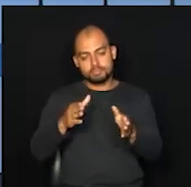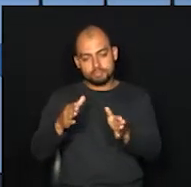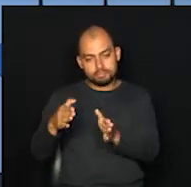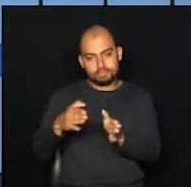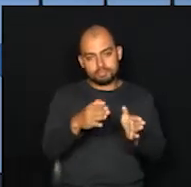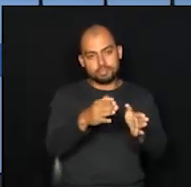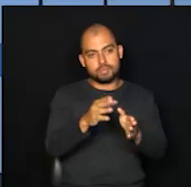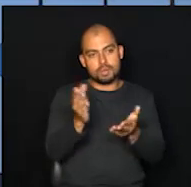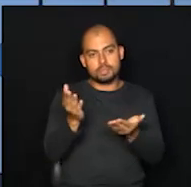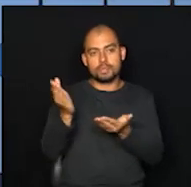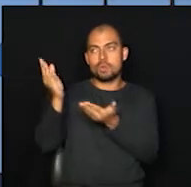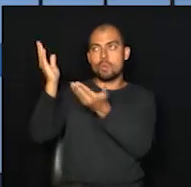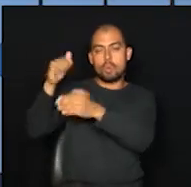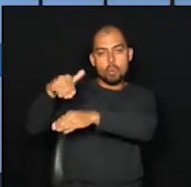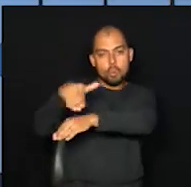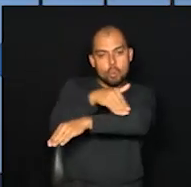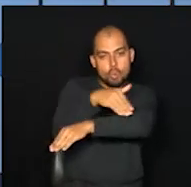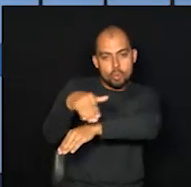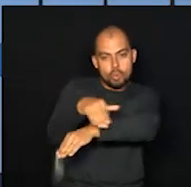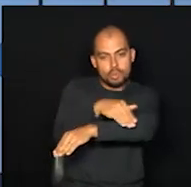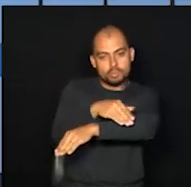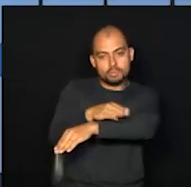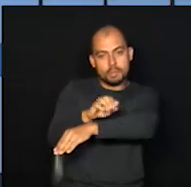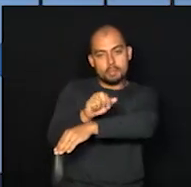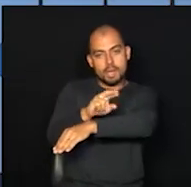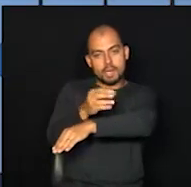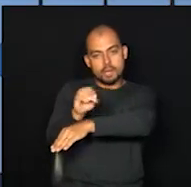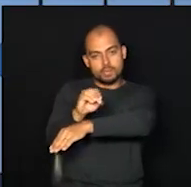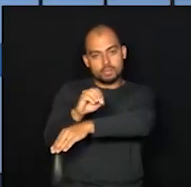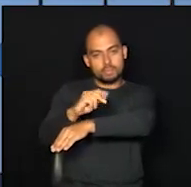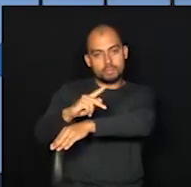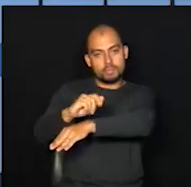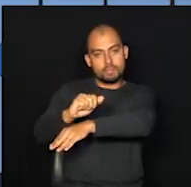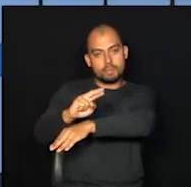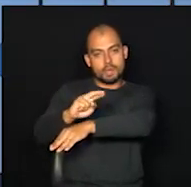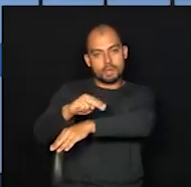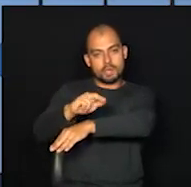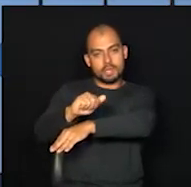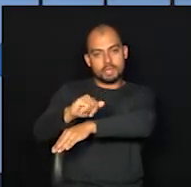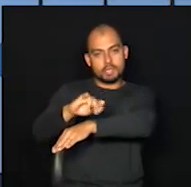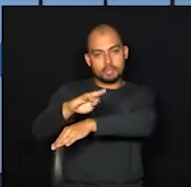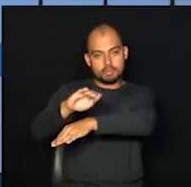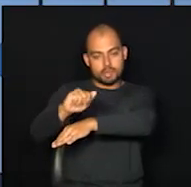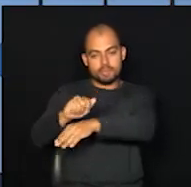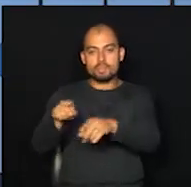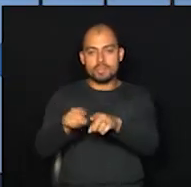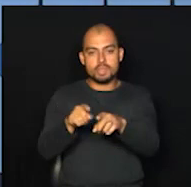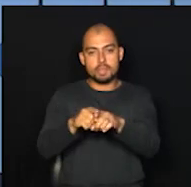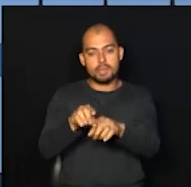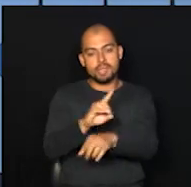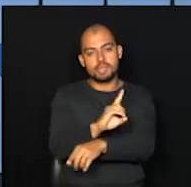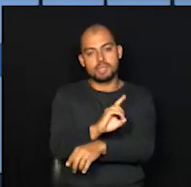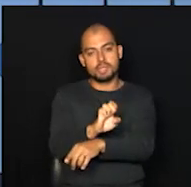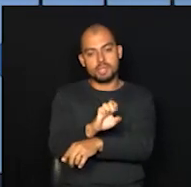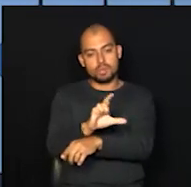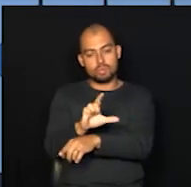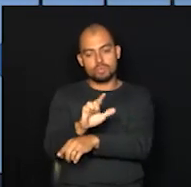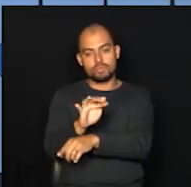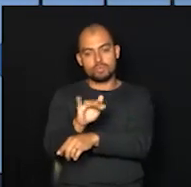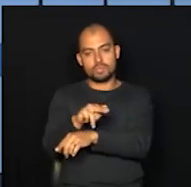de Parnaíba e Sebastião de Souza e para os carros, pelas vias Barão de Itapura, Delfino Sintra,